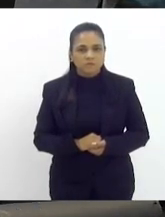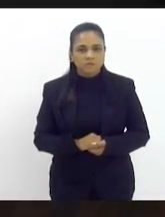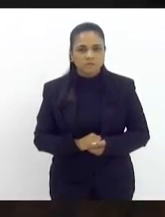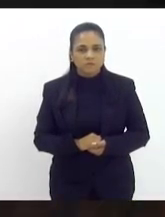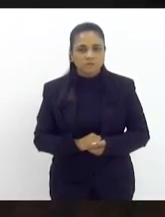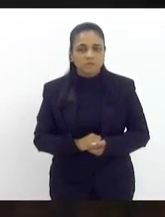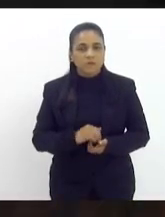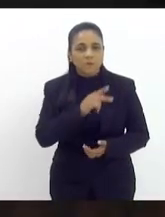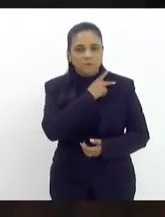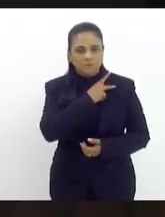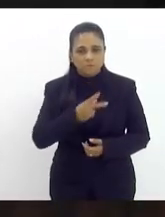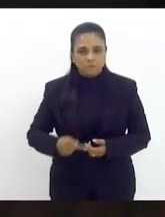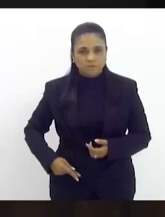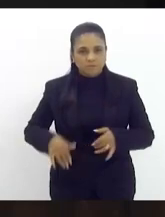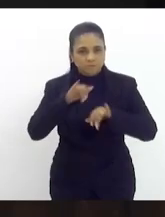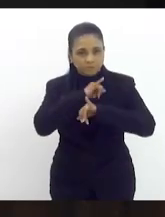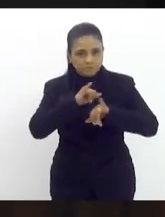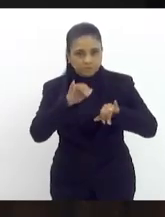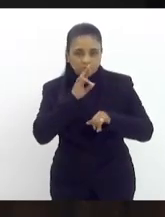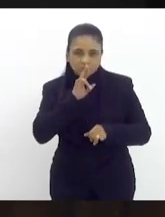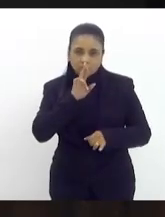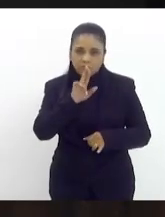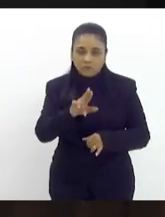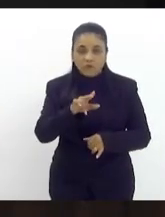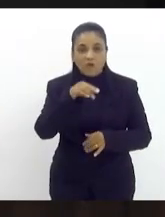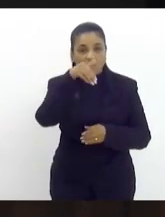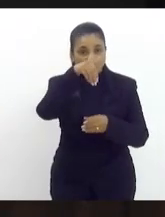A presidência proclama o resultado. Votaram